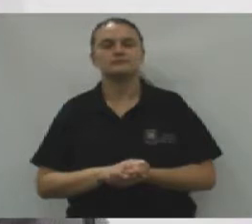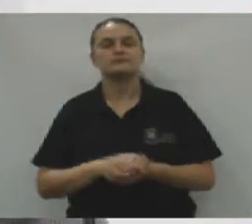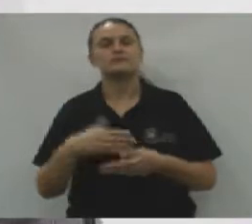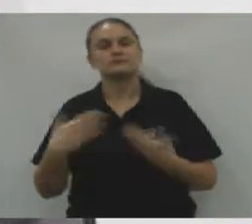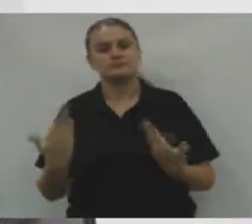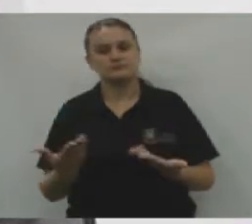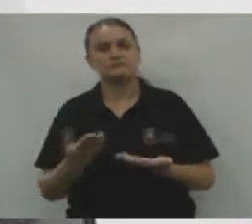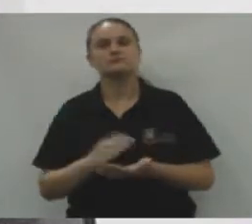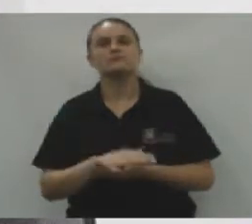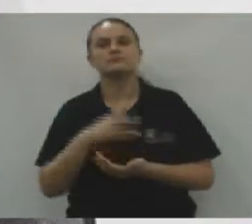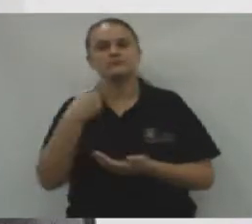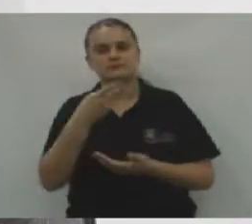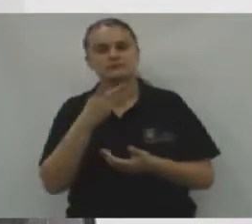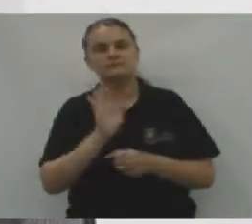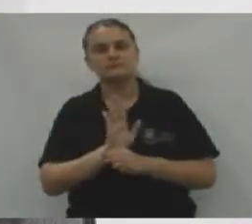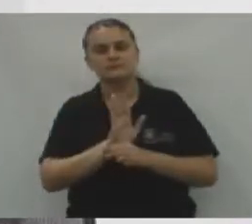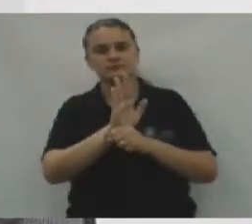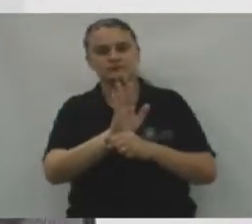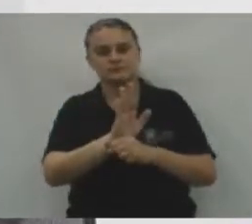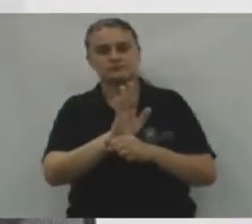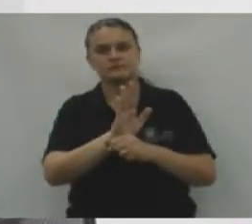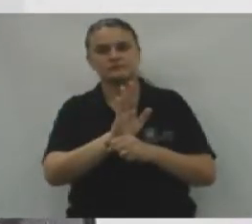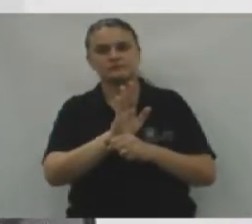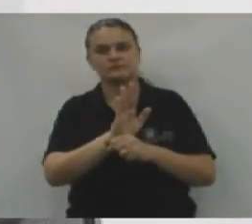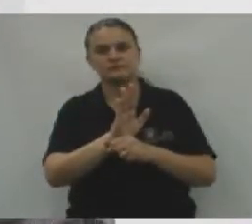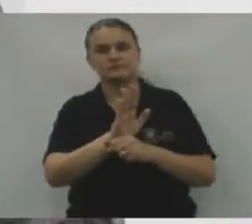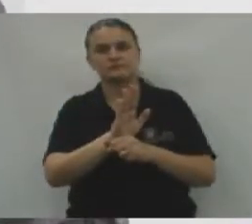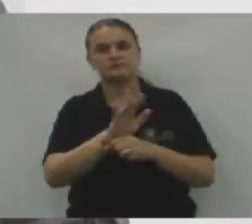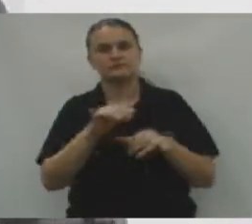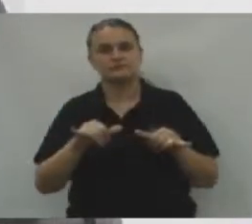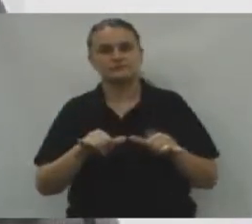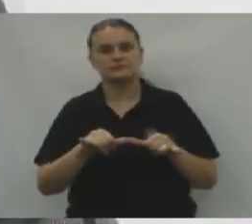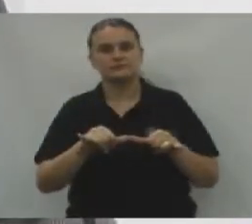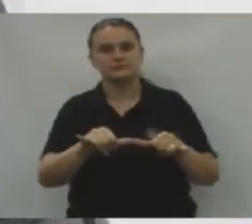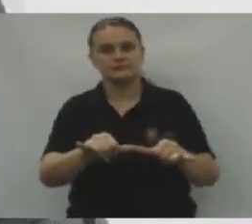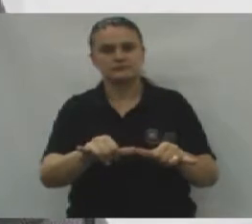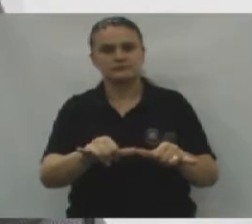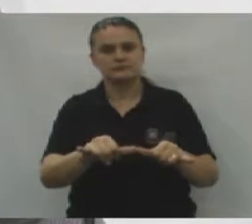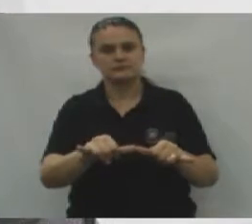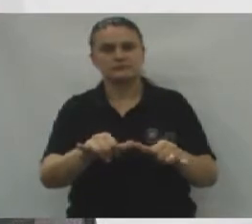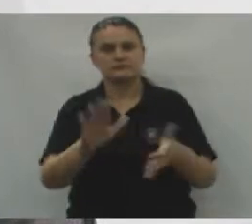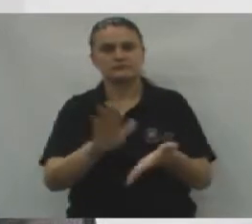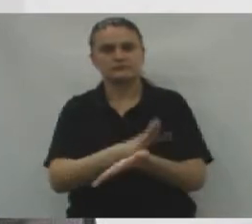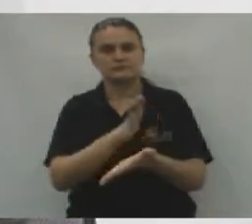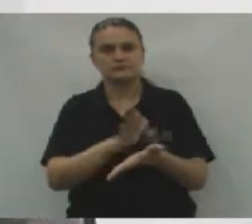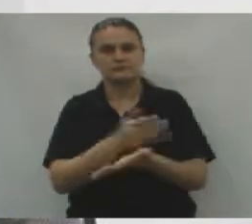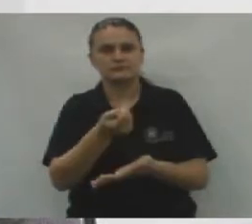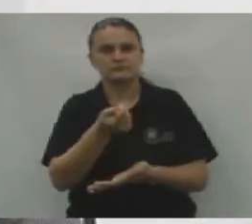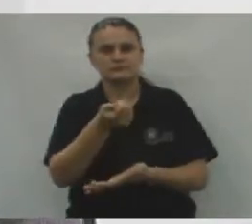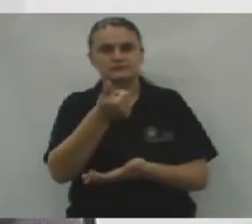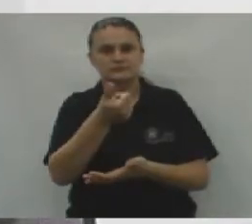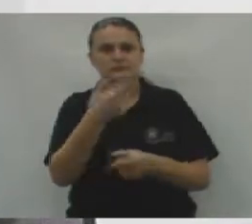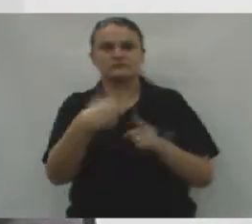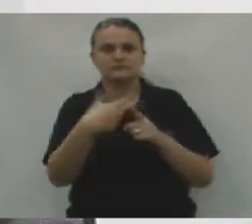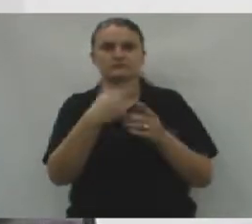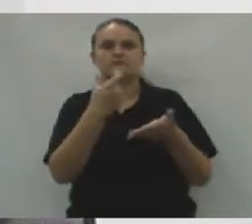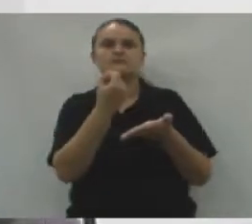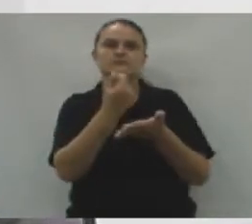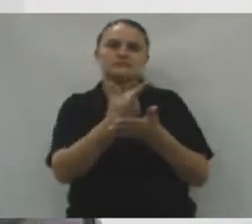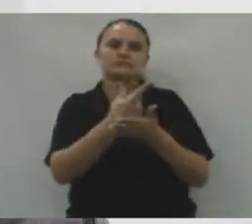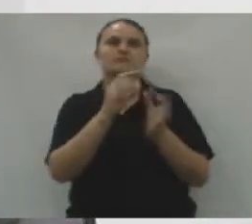Esse fator aí contribui para que o supermercado gaste menos na questão de logística, indo